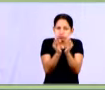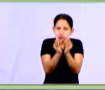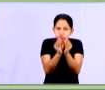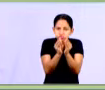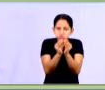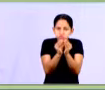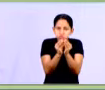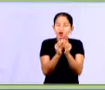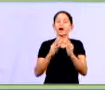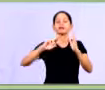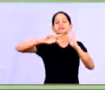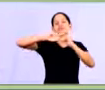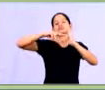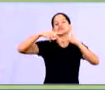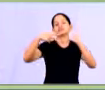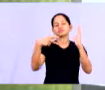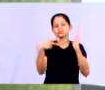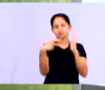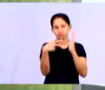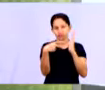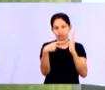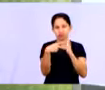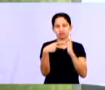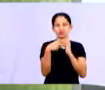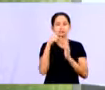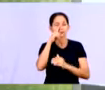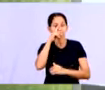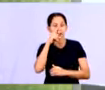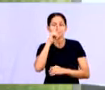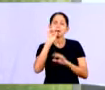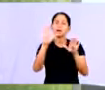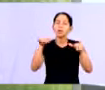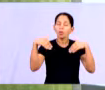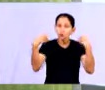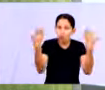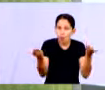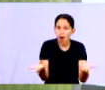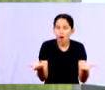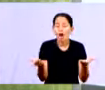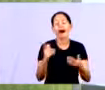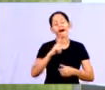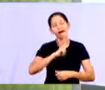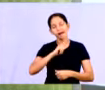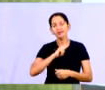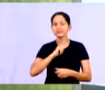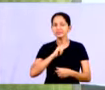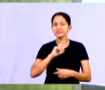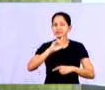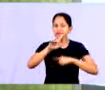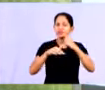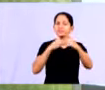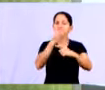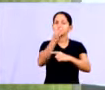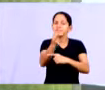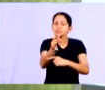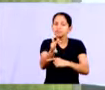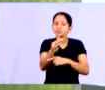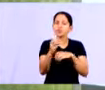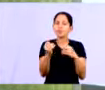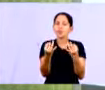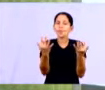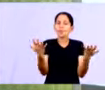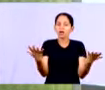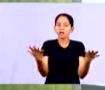Risco significa a quantidade ou a incerteza do futuro, né? Quanto maior